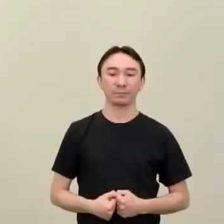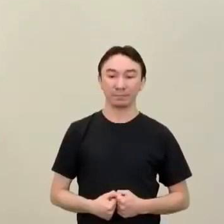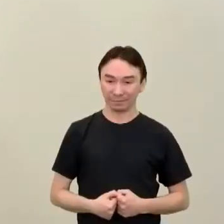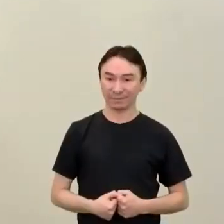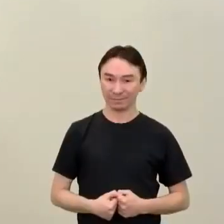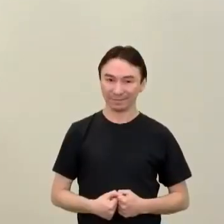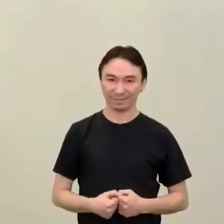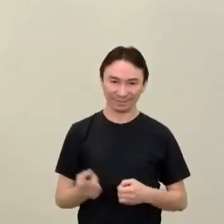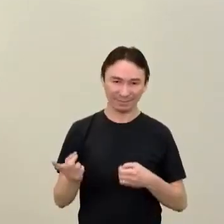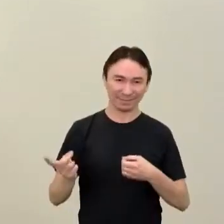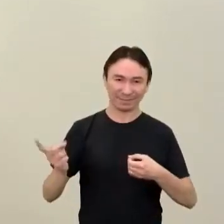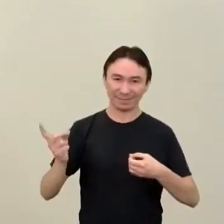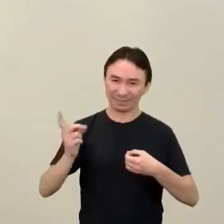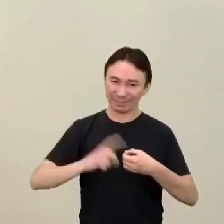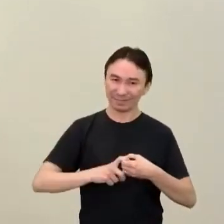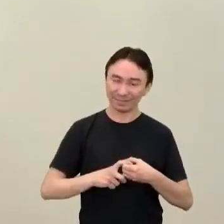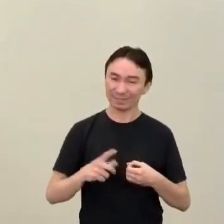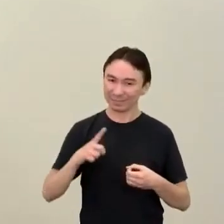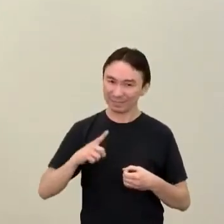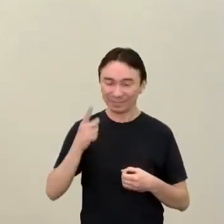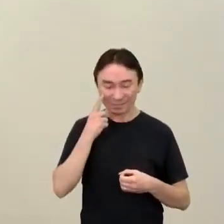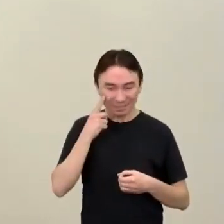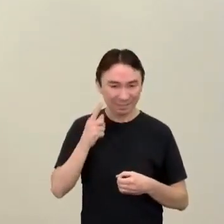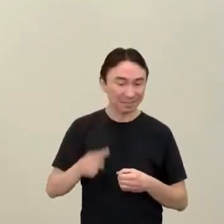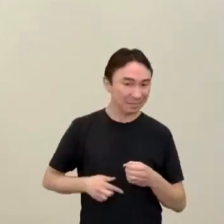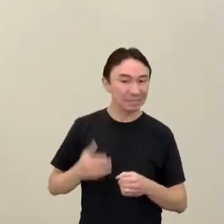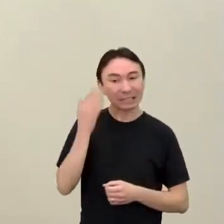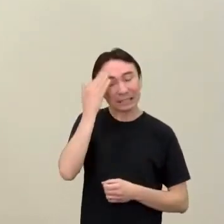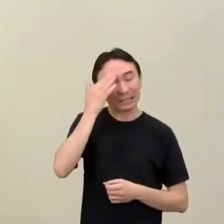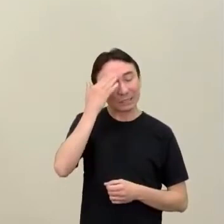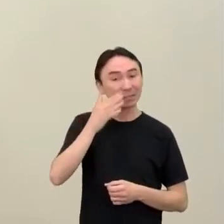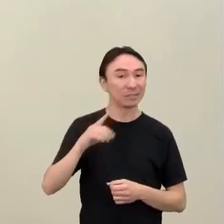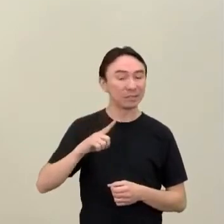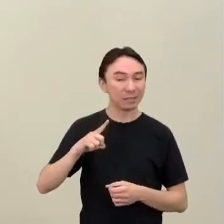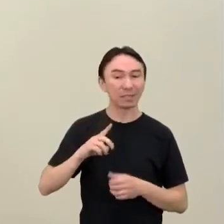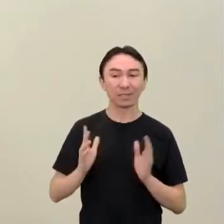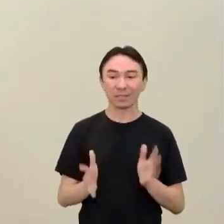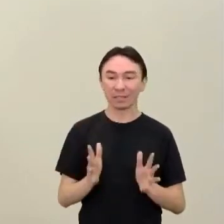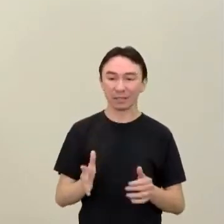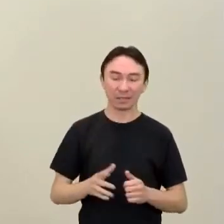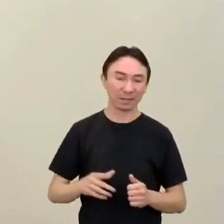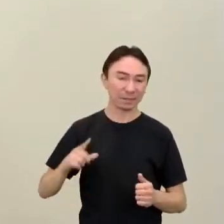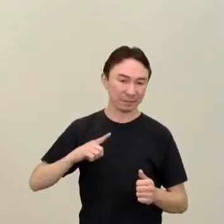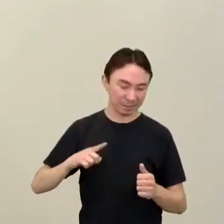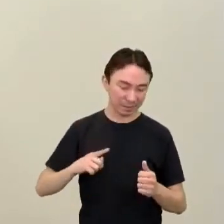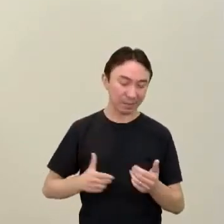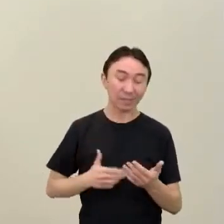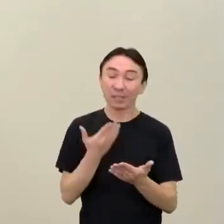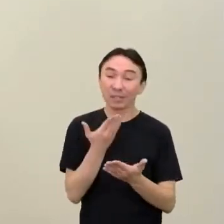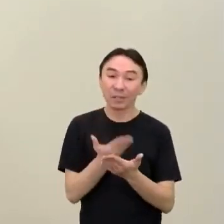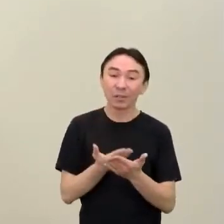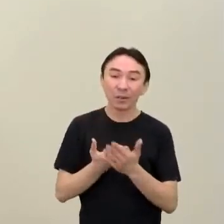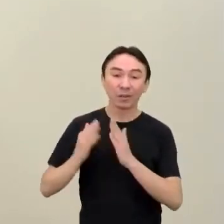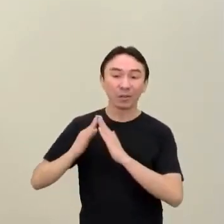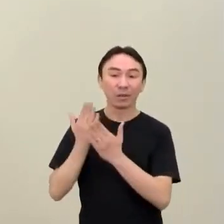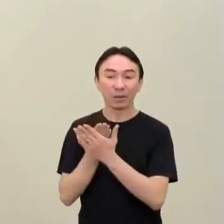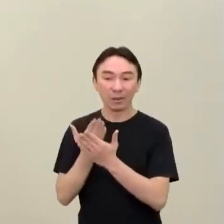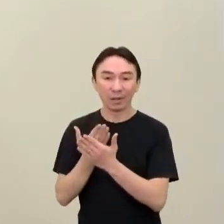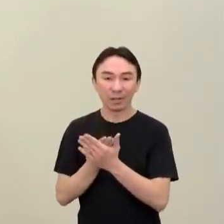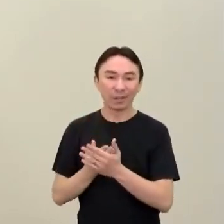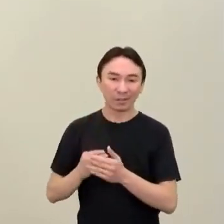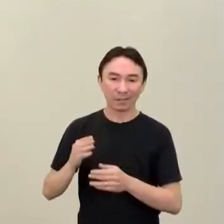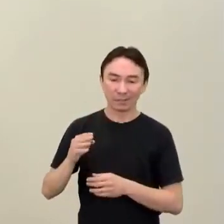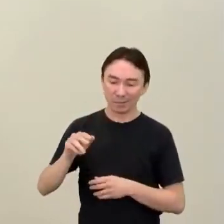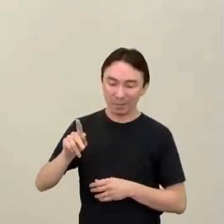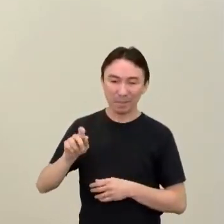Voltamos aqui, Osmar. Eu estou achando que o pessoal já entendeu o espírito da coisa. Tem aqui os alunos da Escola Parque das Nações Basso, tem o aluno Pietro, da